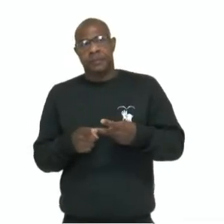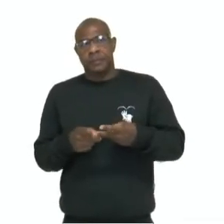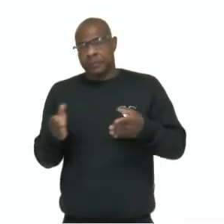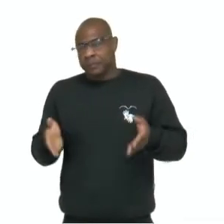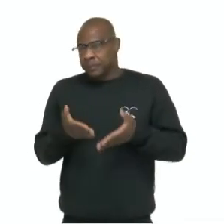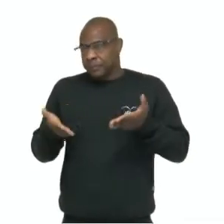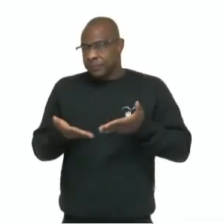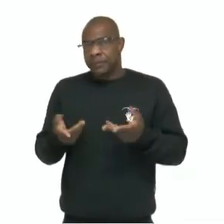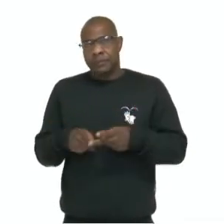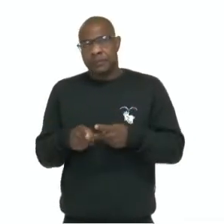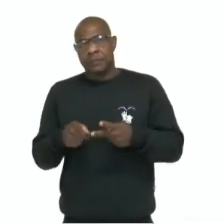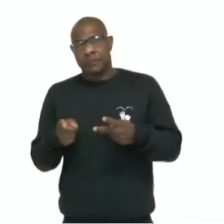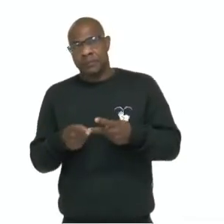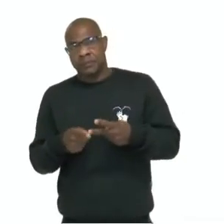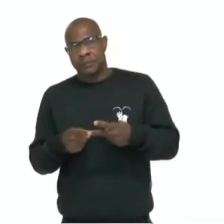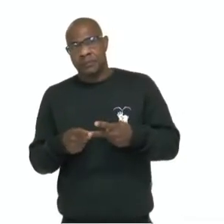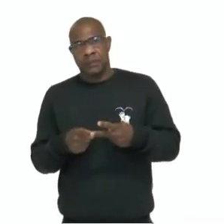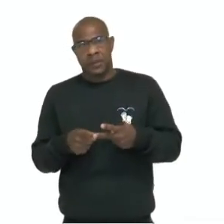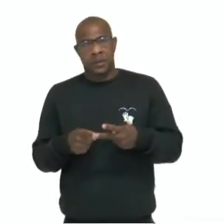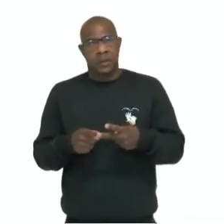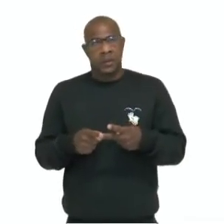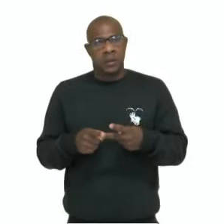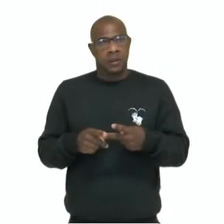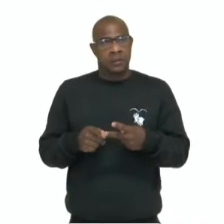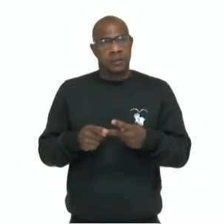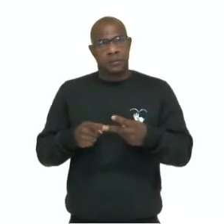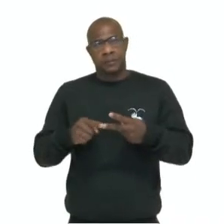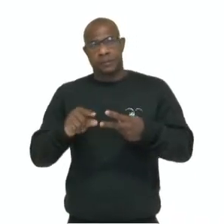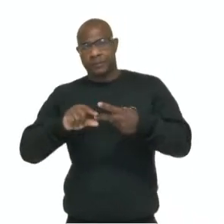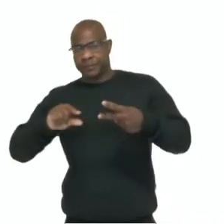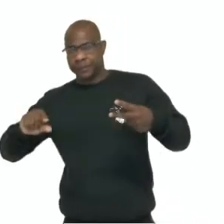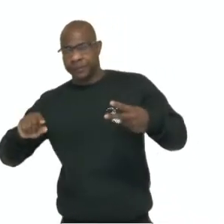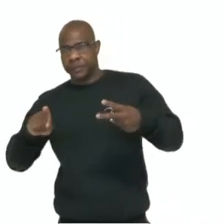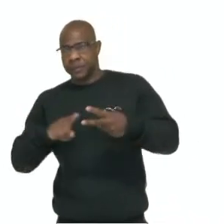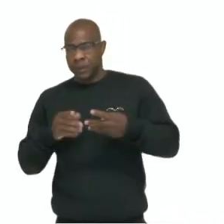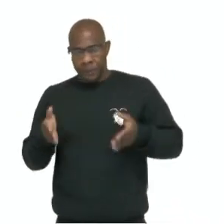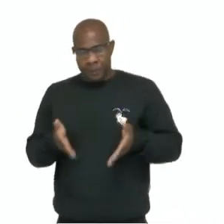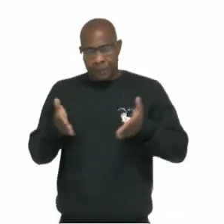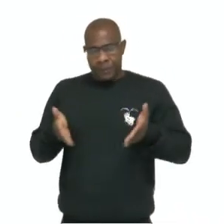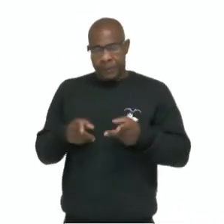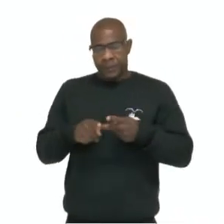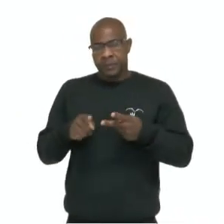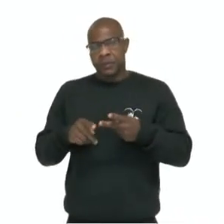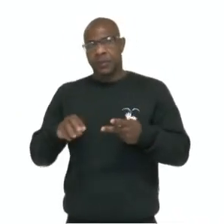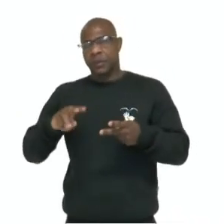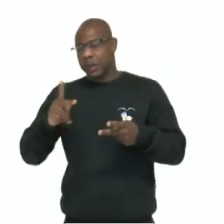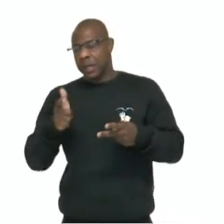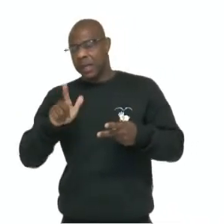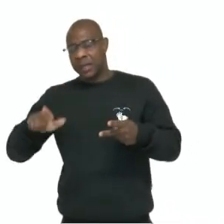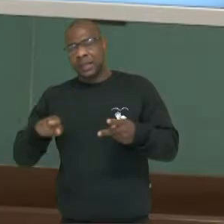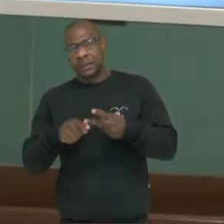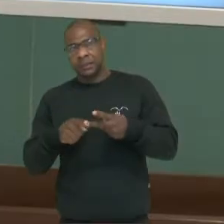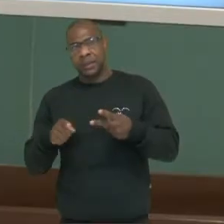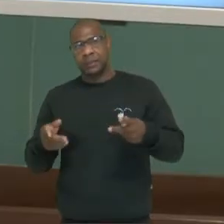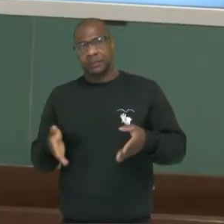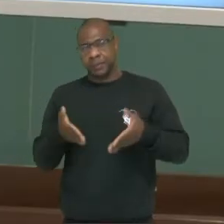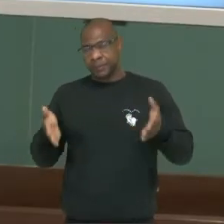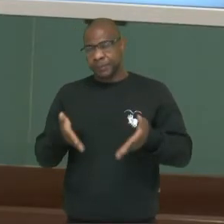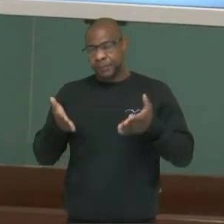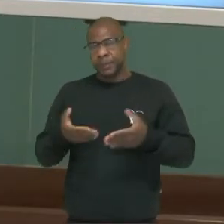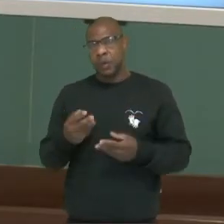hipófise e a hipófise produz o FSH, hormônio folículo estimulante, e o LH, que é o hormônio luteinizante.